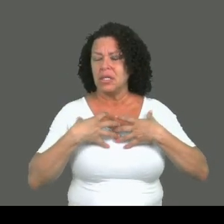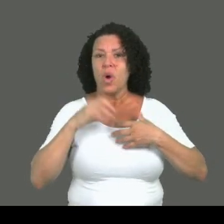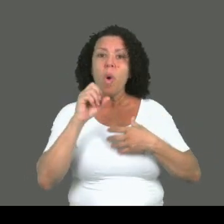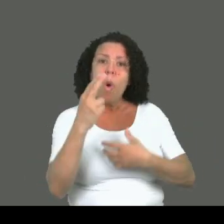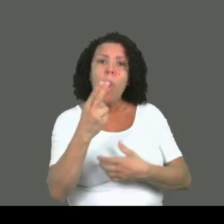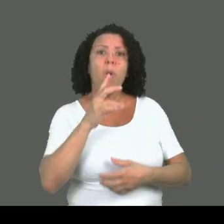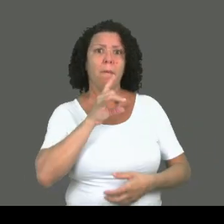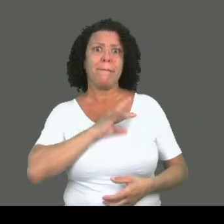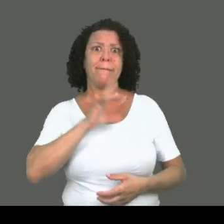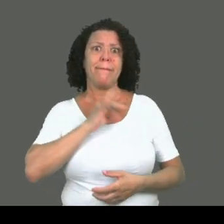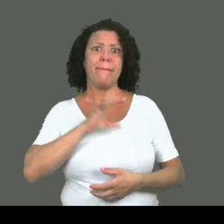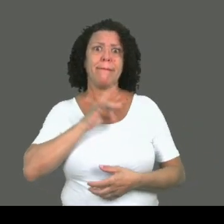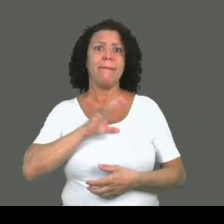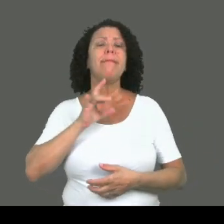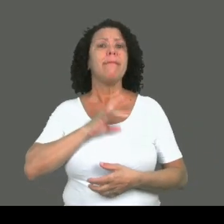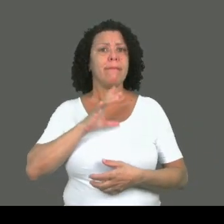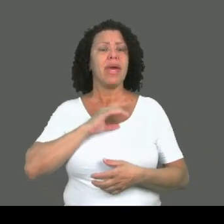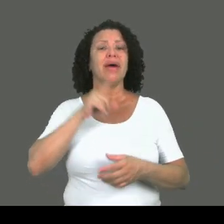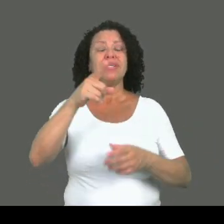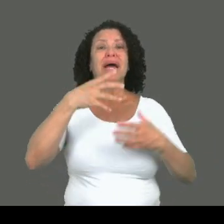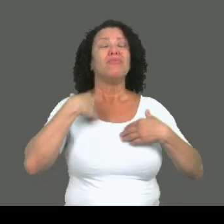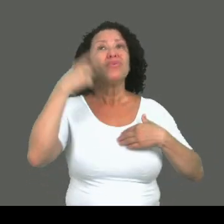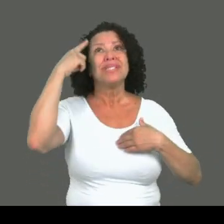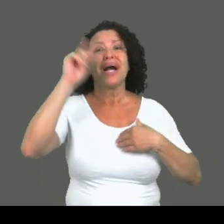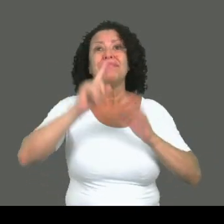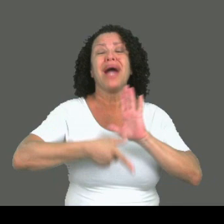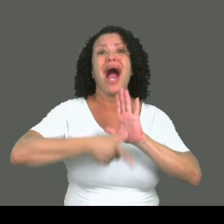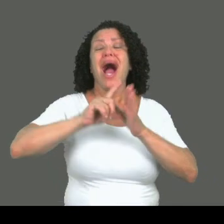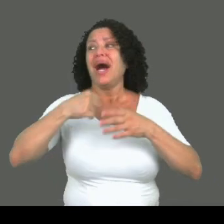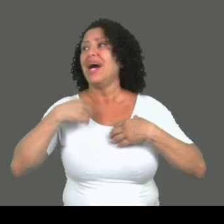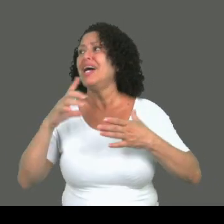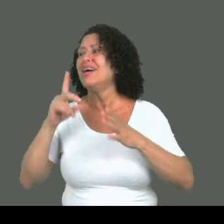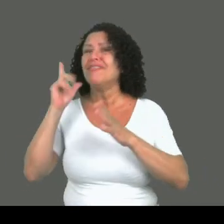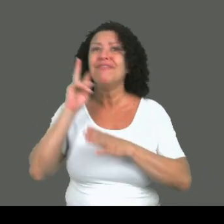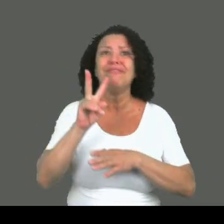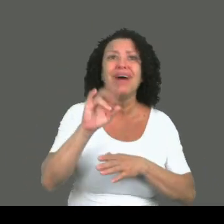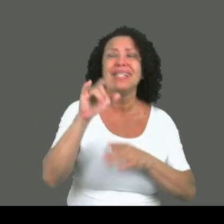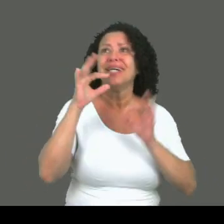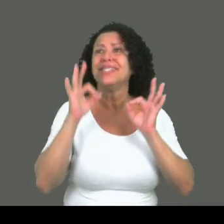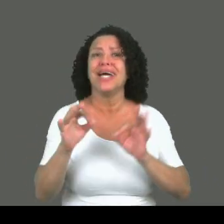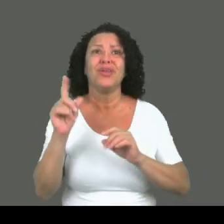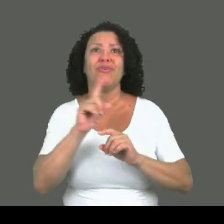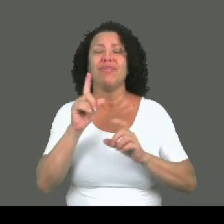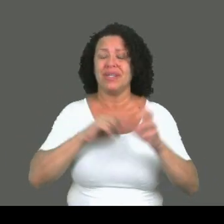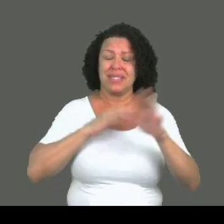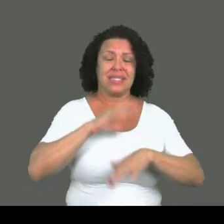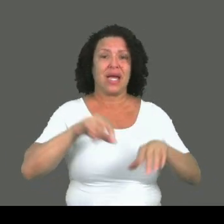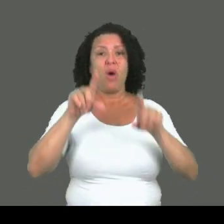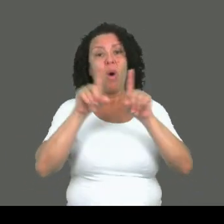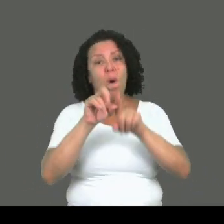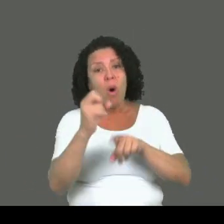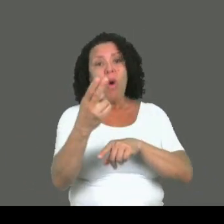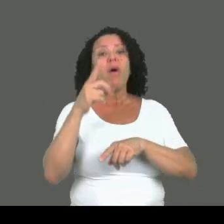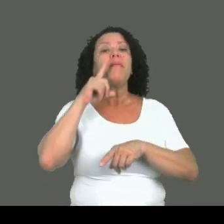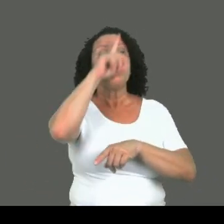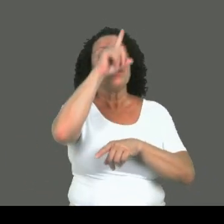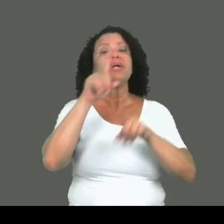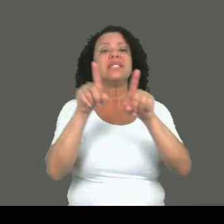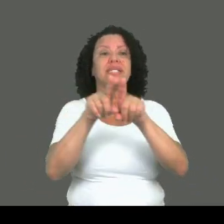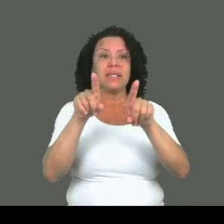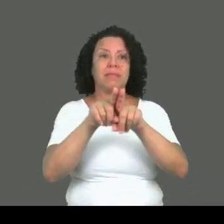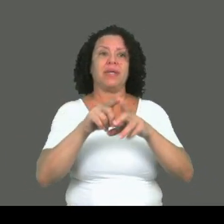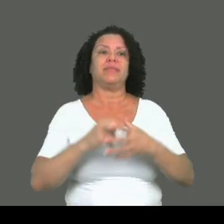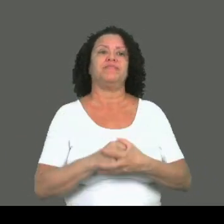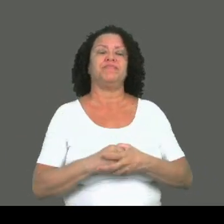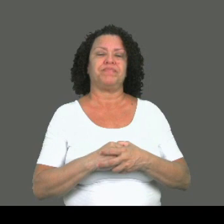medo provocado pela antecipação de uma situação desagradável ou perigosa. Ou seja,